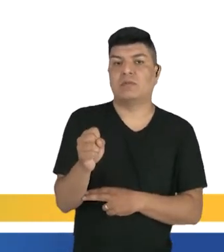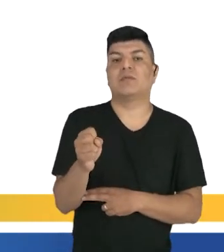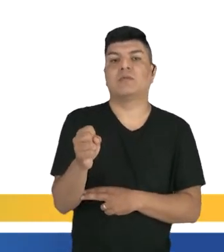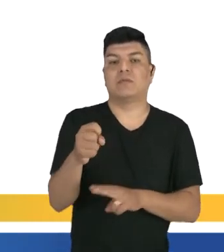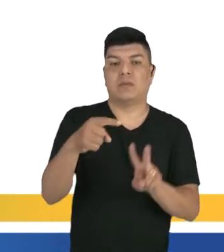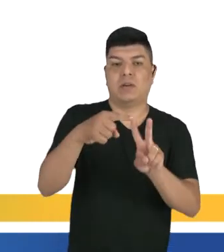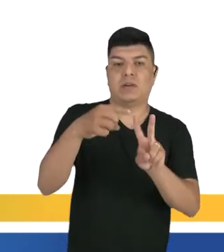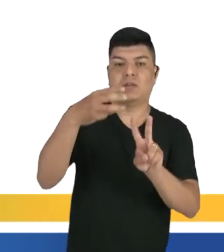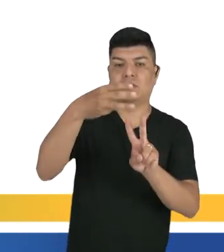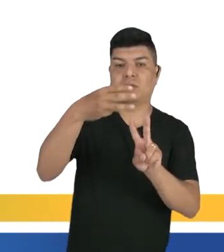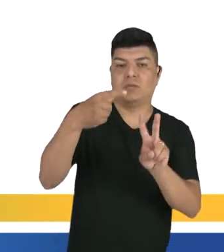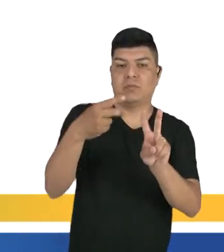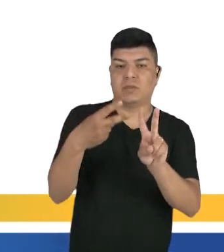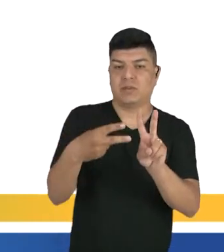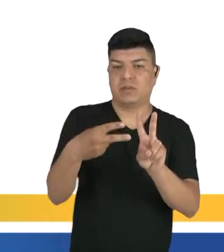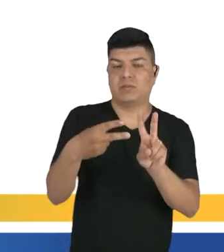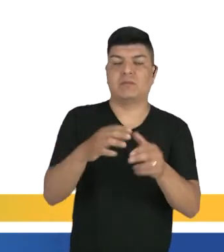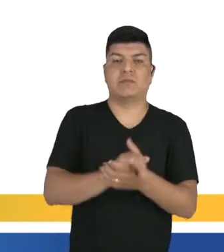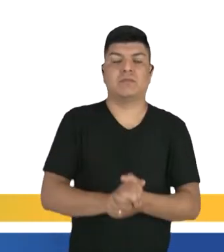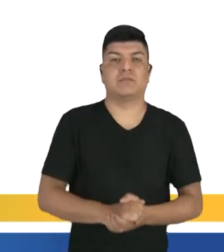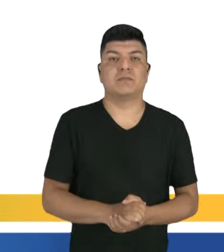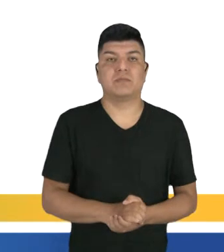daria 8 raiz cúbica de 2.